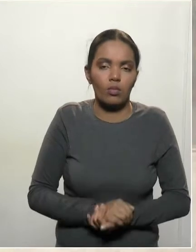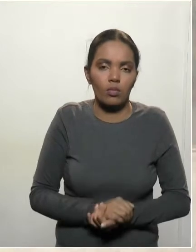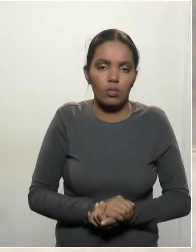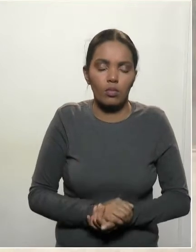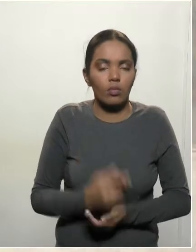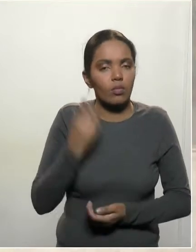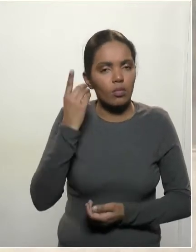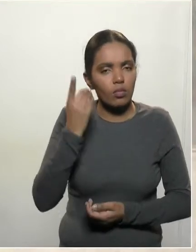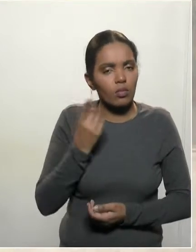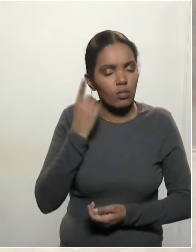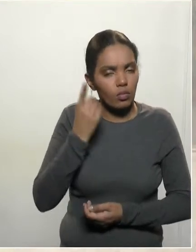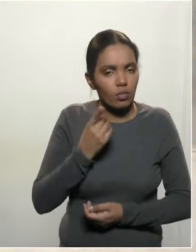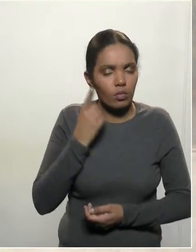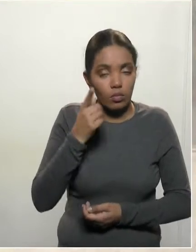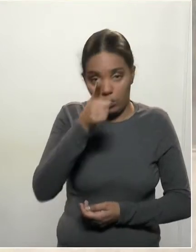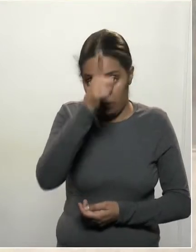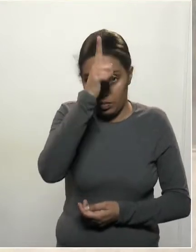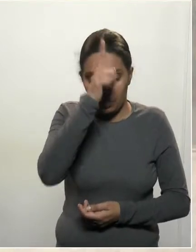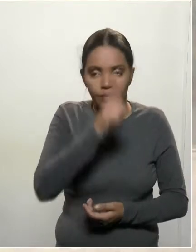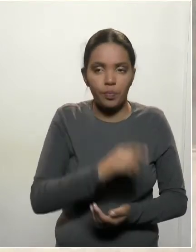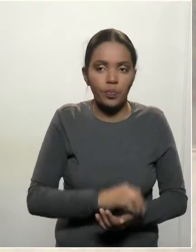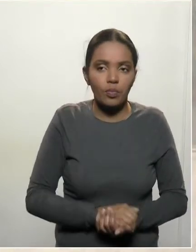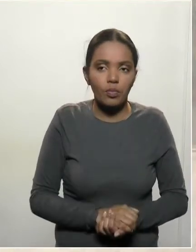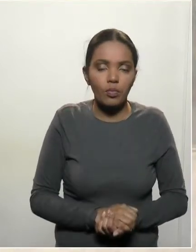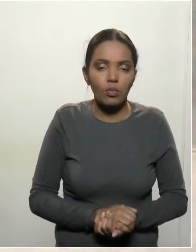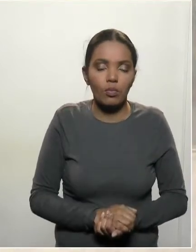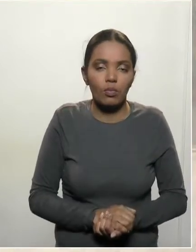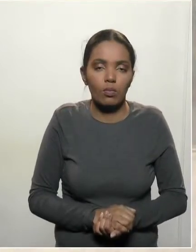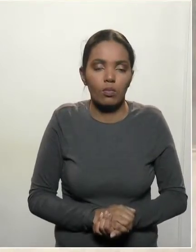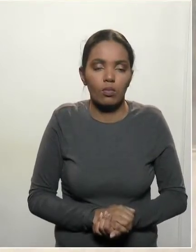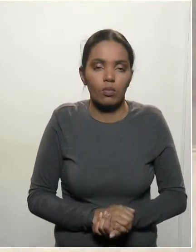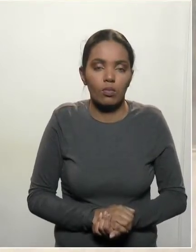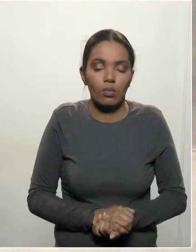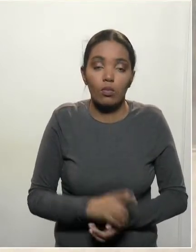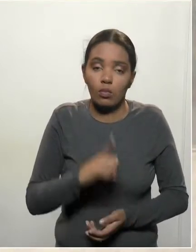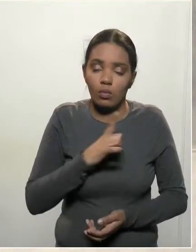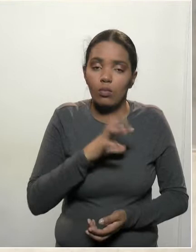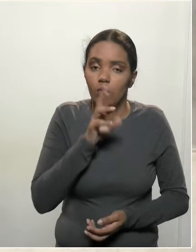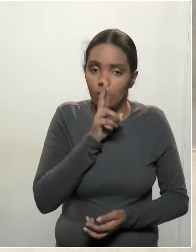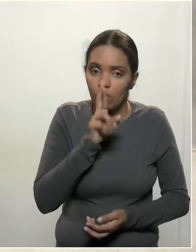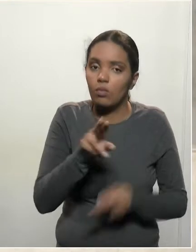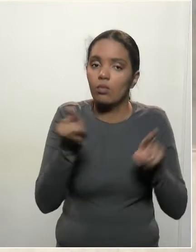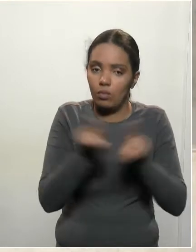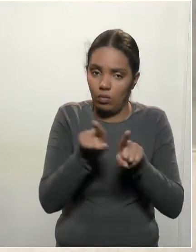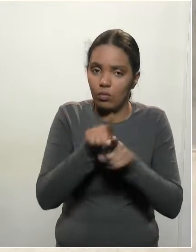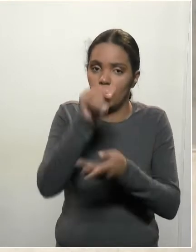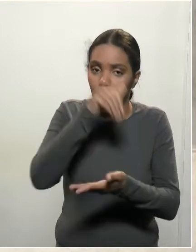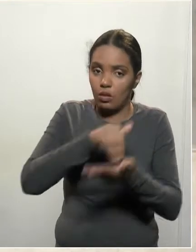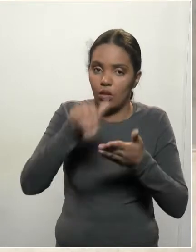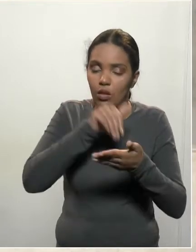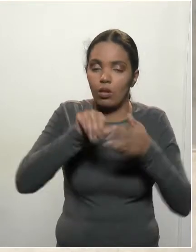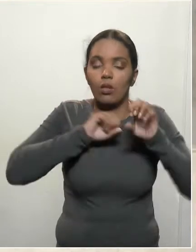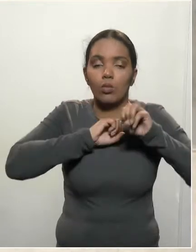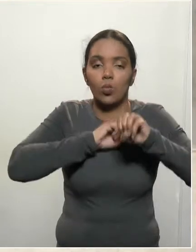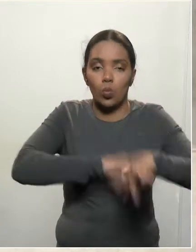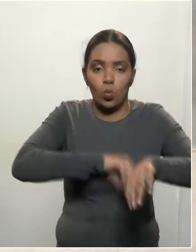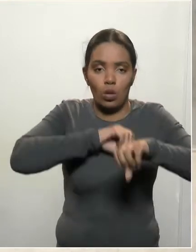do deputado Goura e uma resposta da Secretaria de Estado da Educação e Esporte,